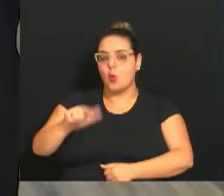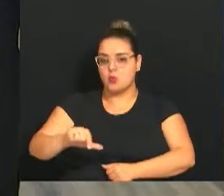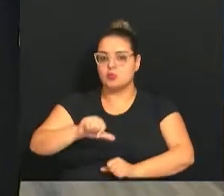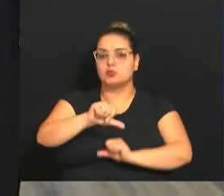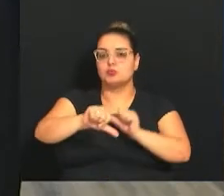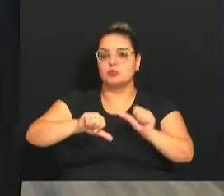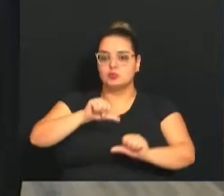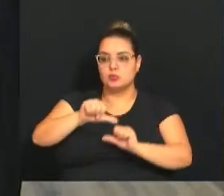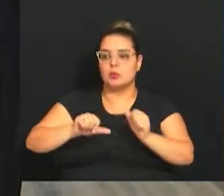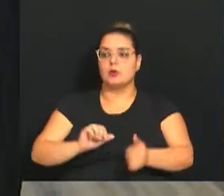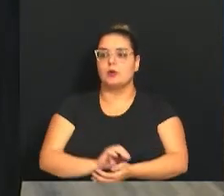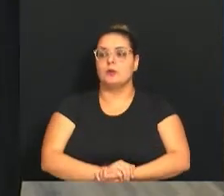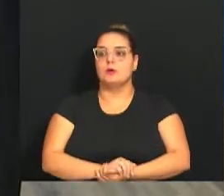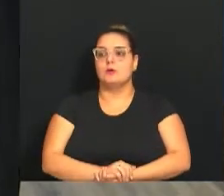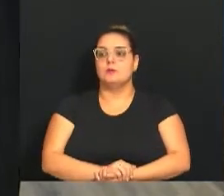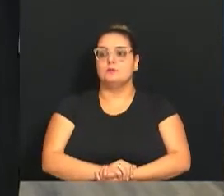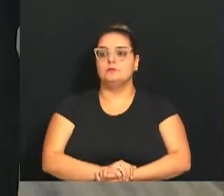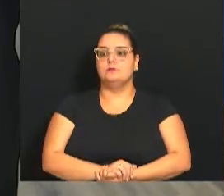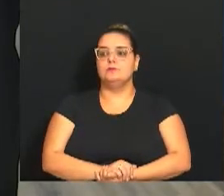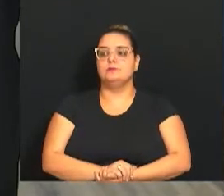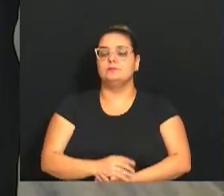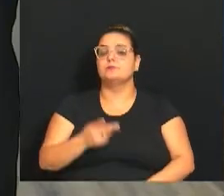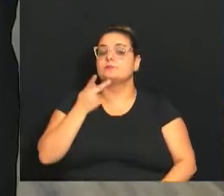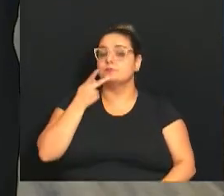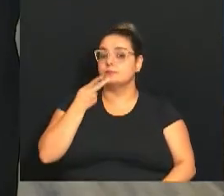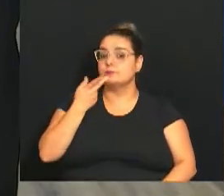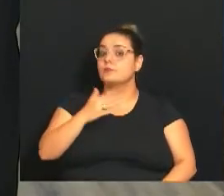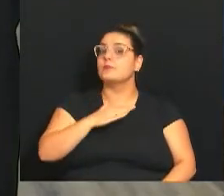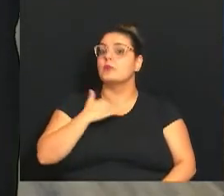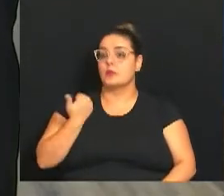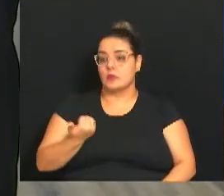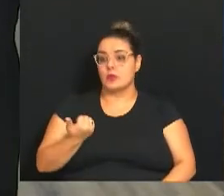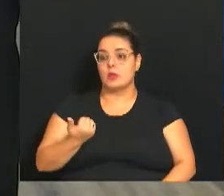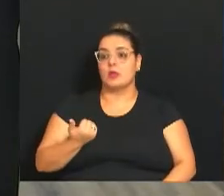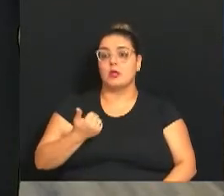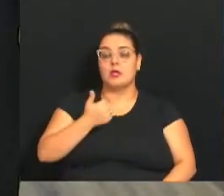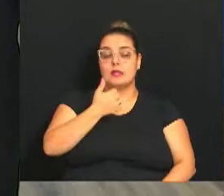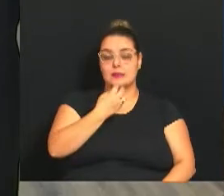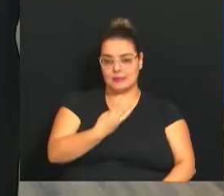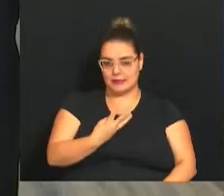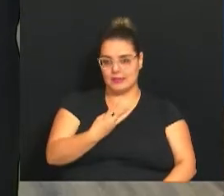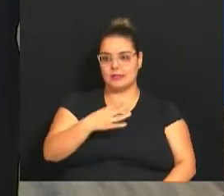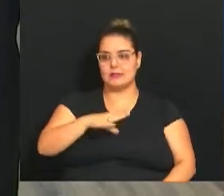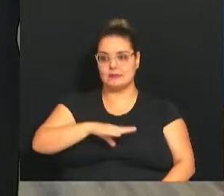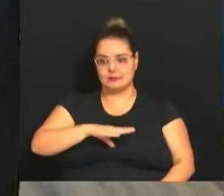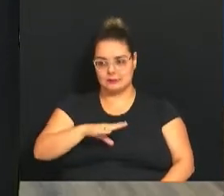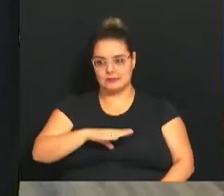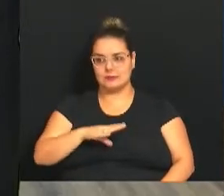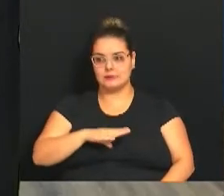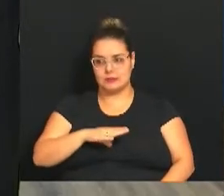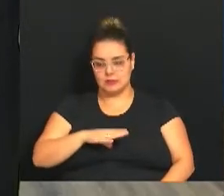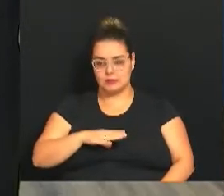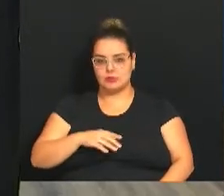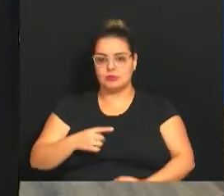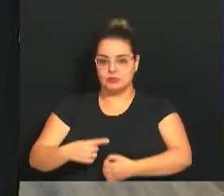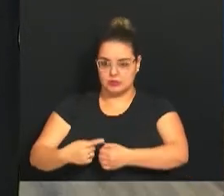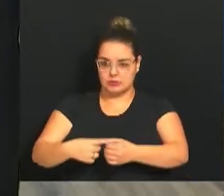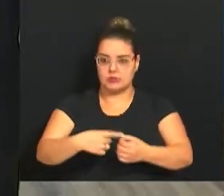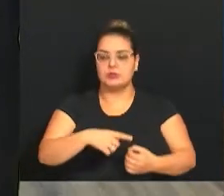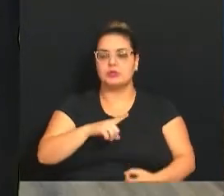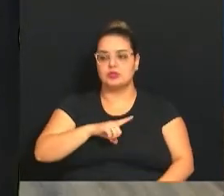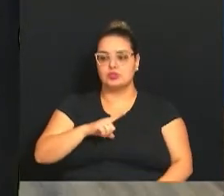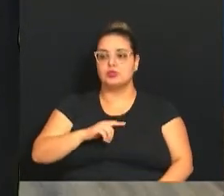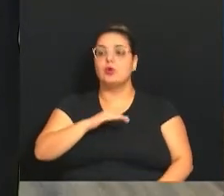município. E quando a gente fala em mortes, apenas 3 municípios da nossa região tiveram aí